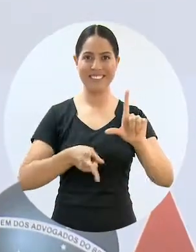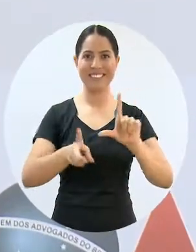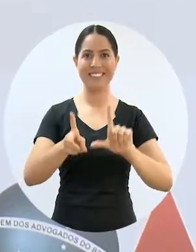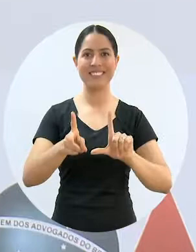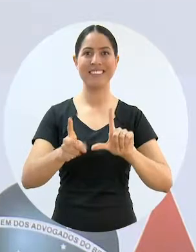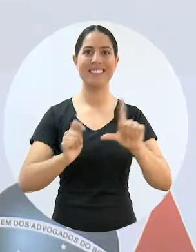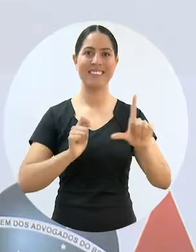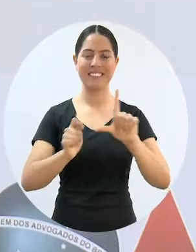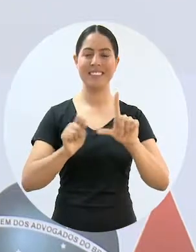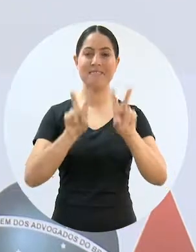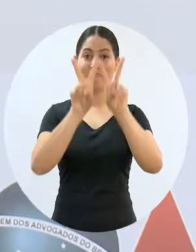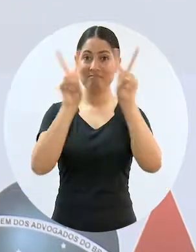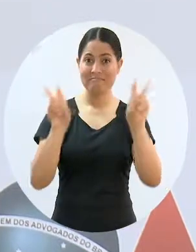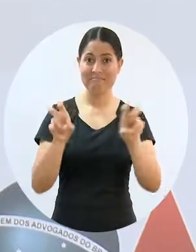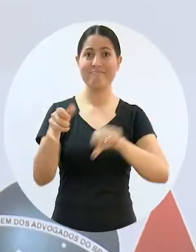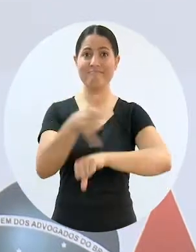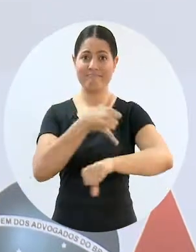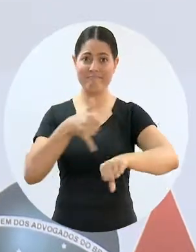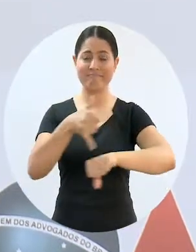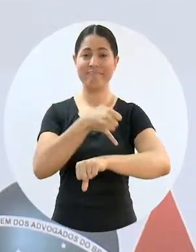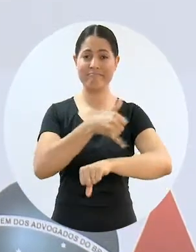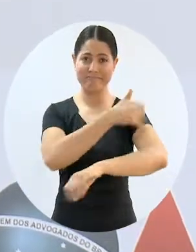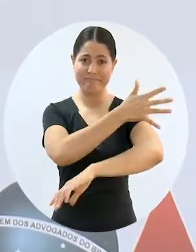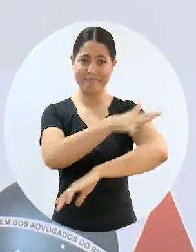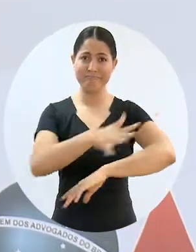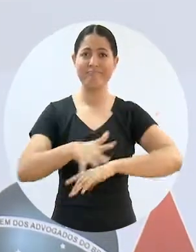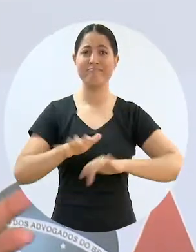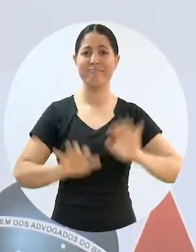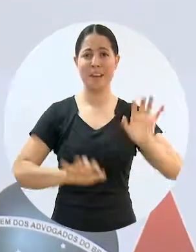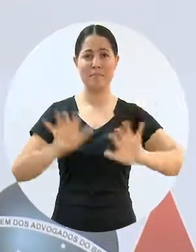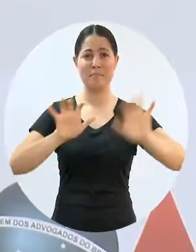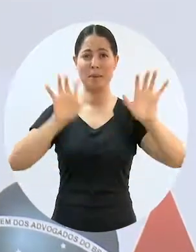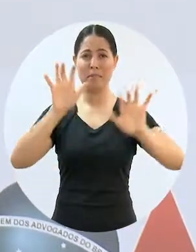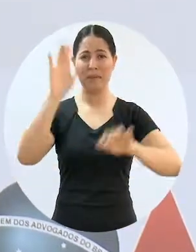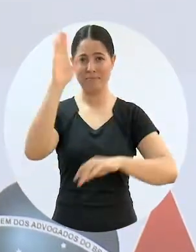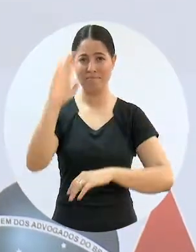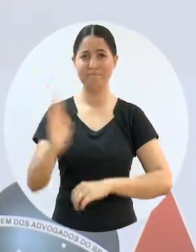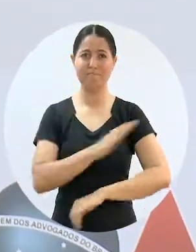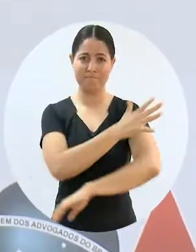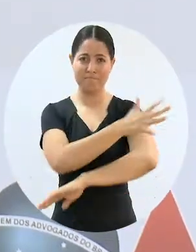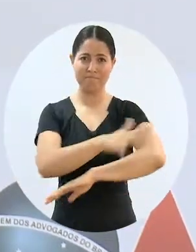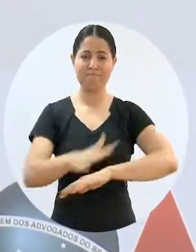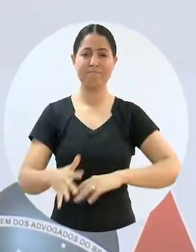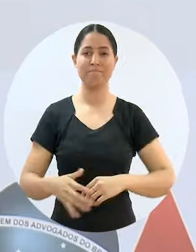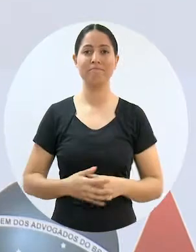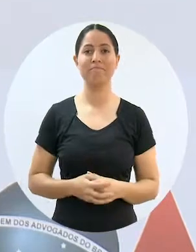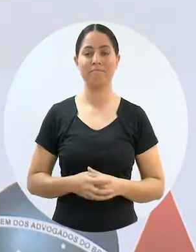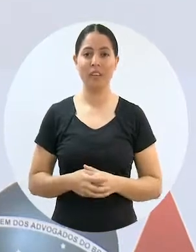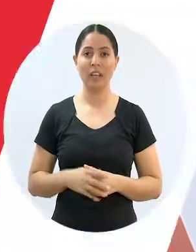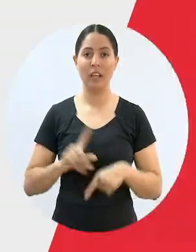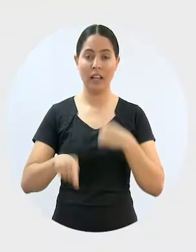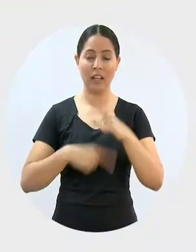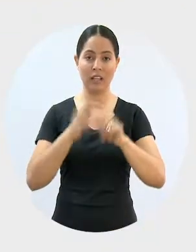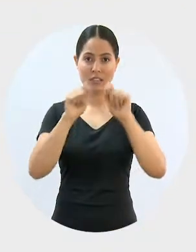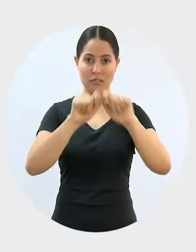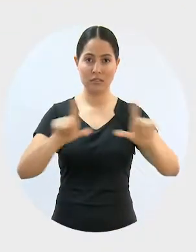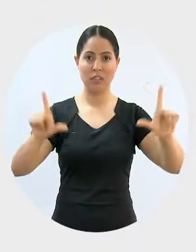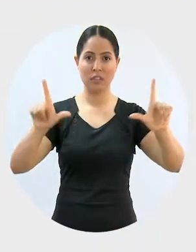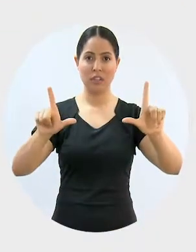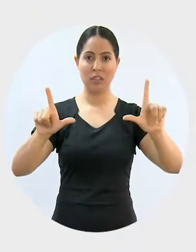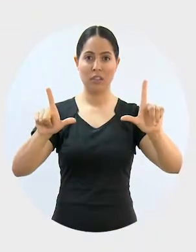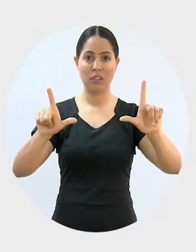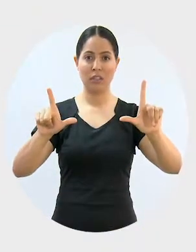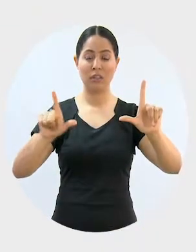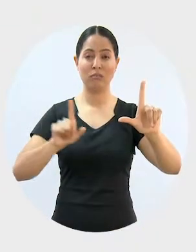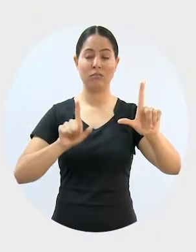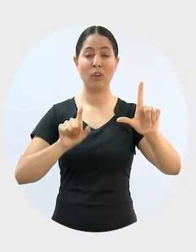o AB Entrevista sobre as manchas de óleo que estão surgindo em várias praias do país. A gente volta já. Até o fechamento